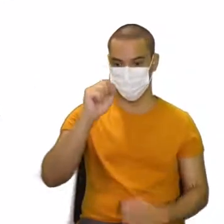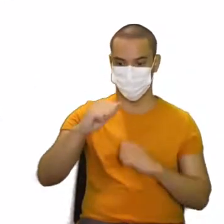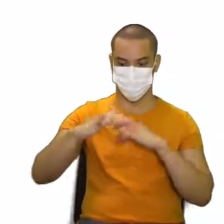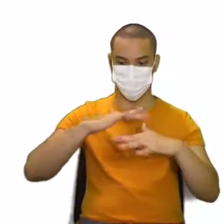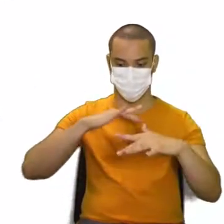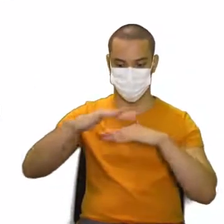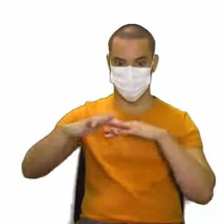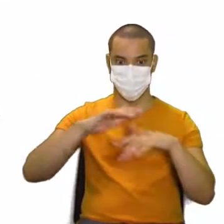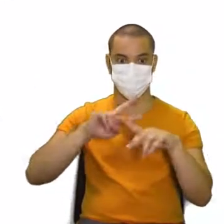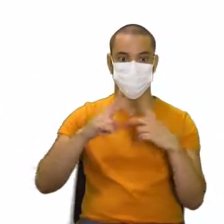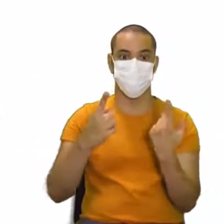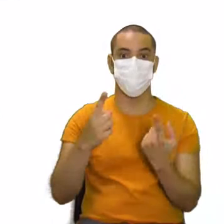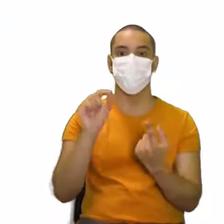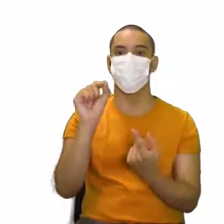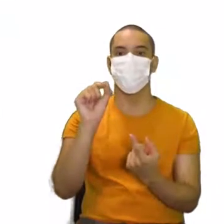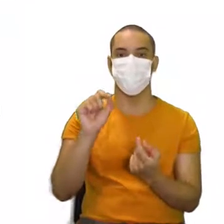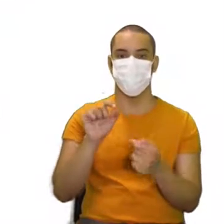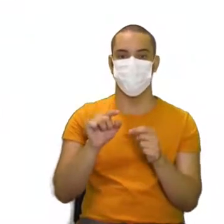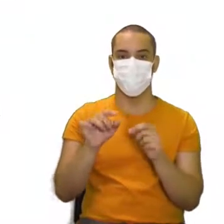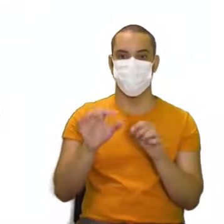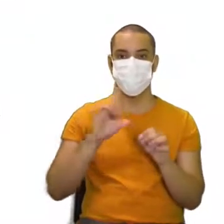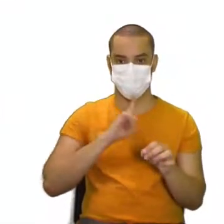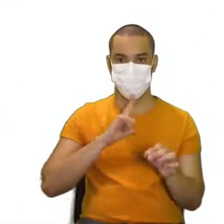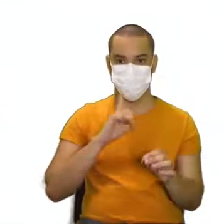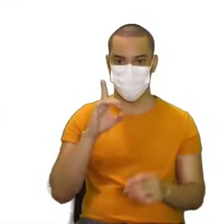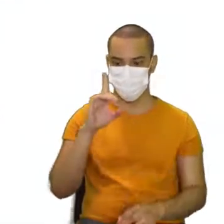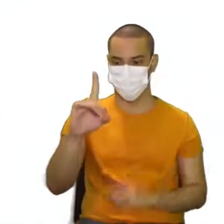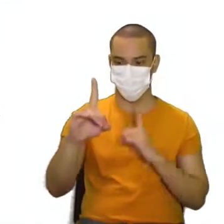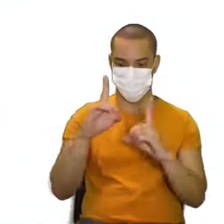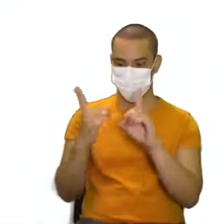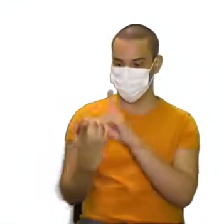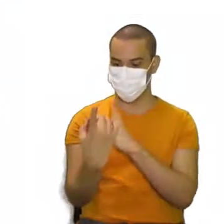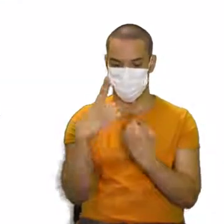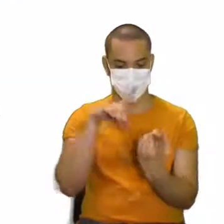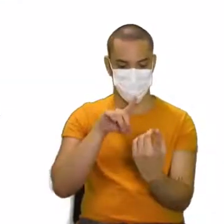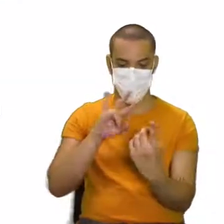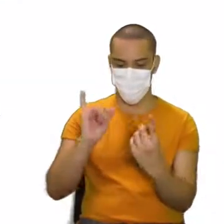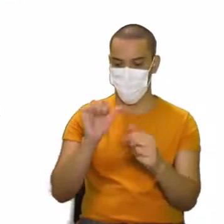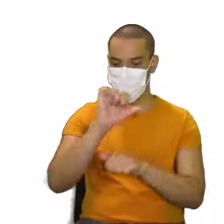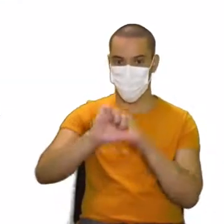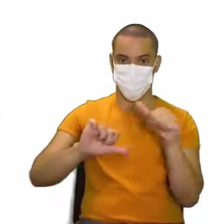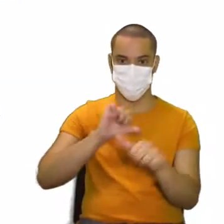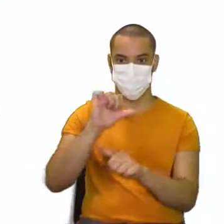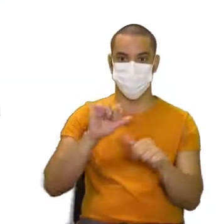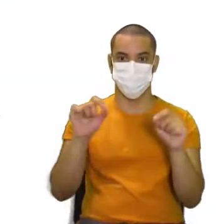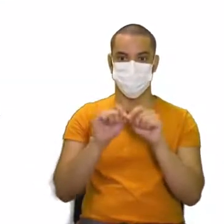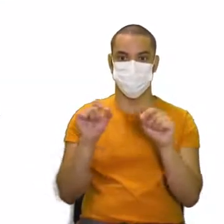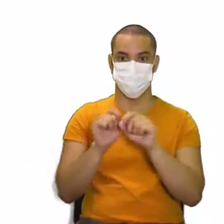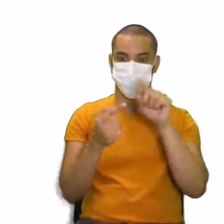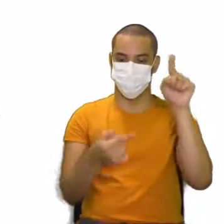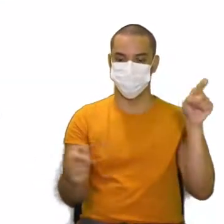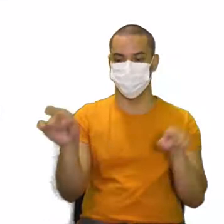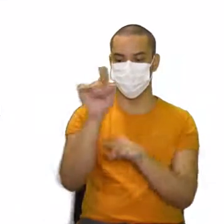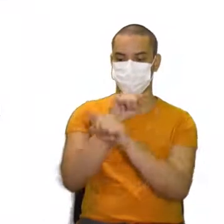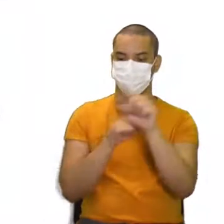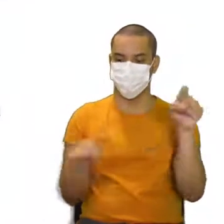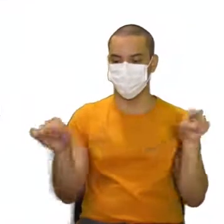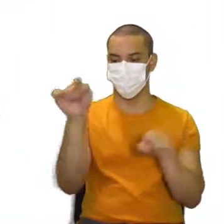vai só mudar essa direção aqui ó da velocidade e ela vai ficar fazendo um movimento circular